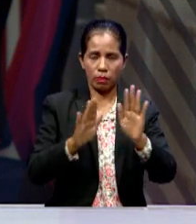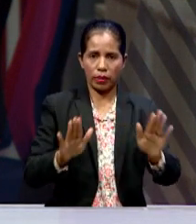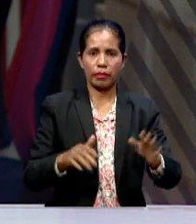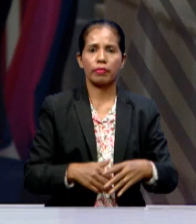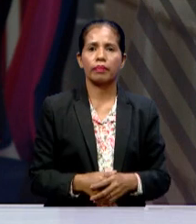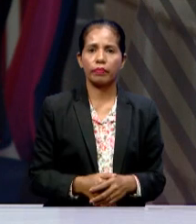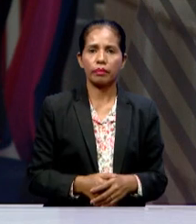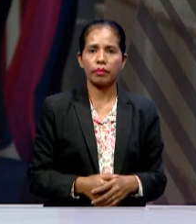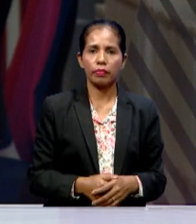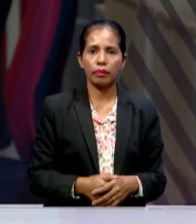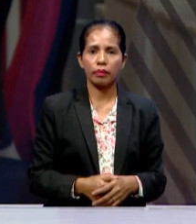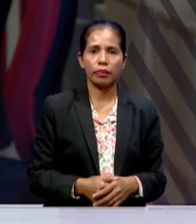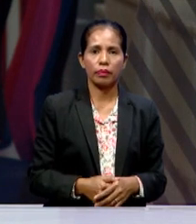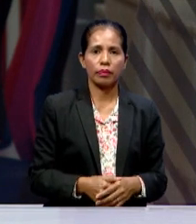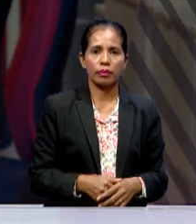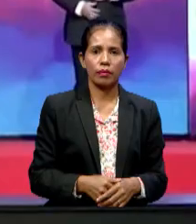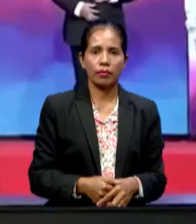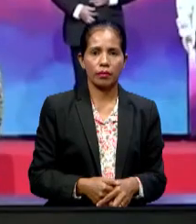estabilidade.